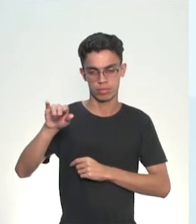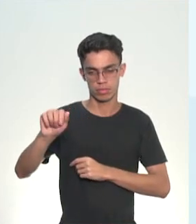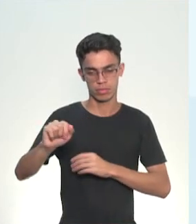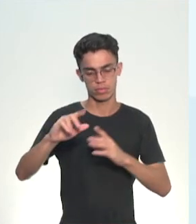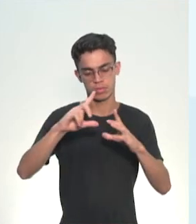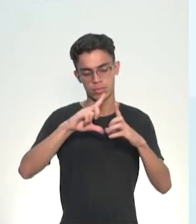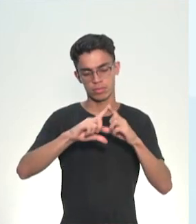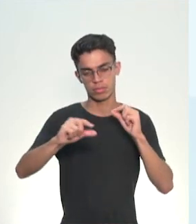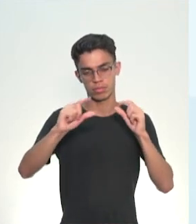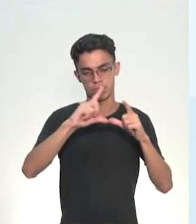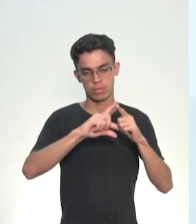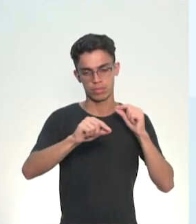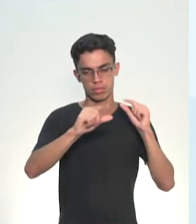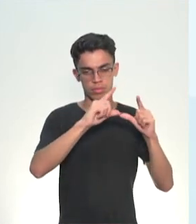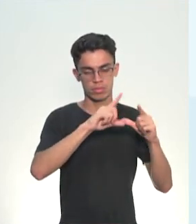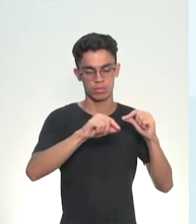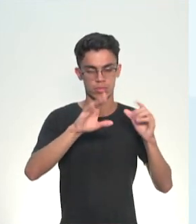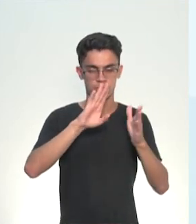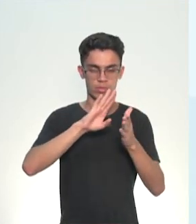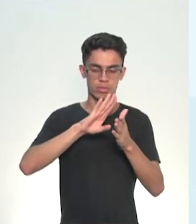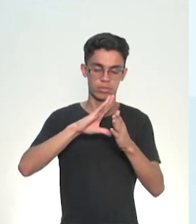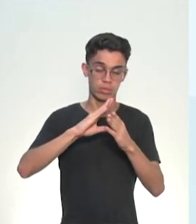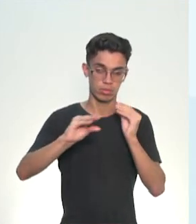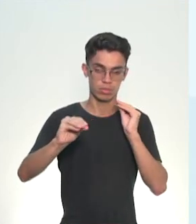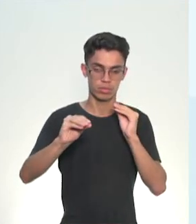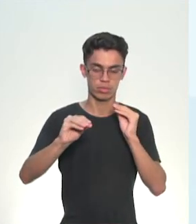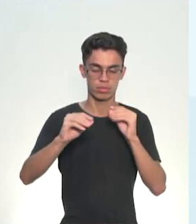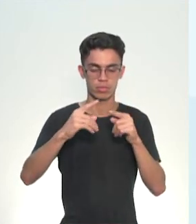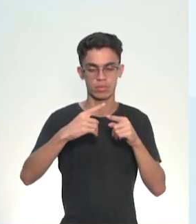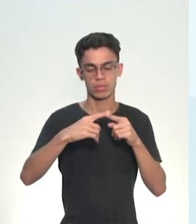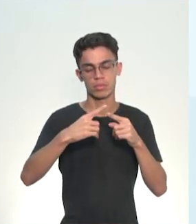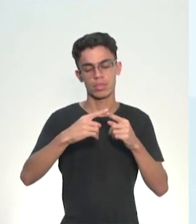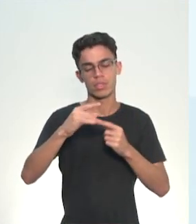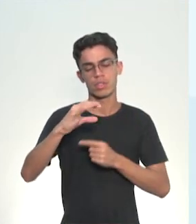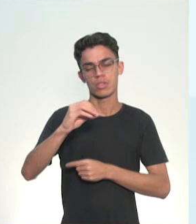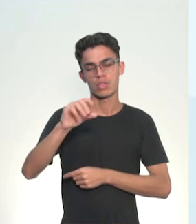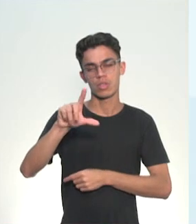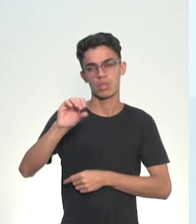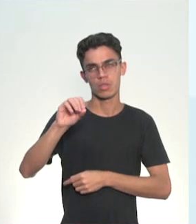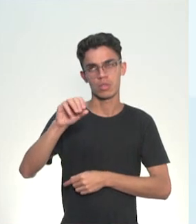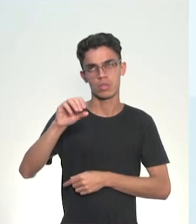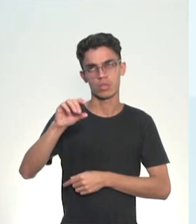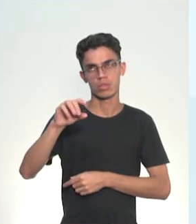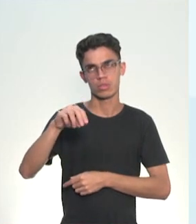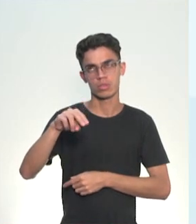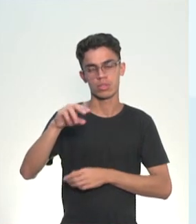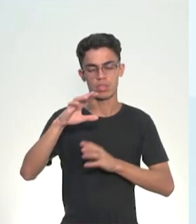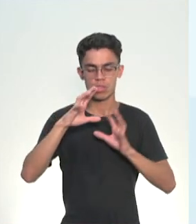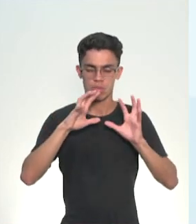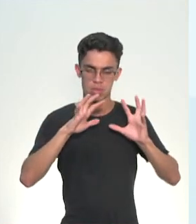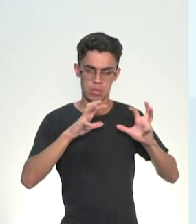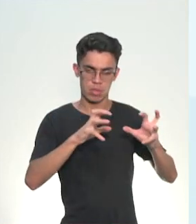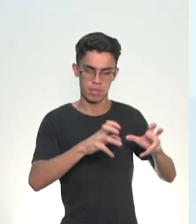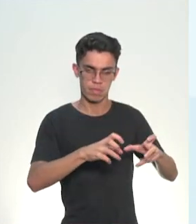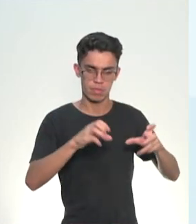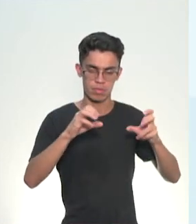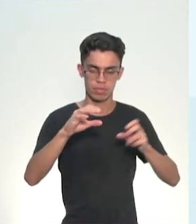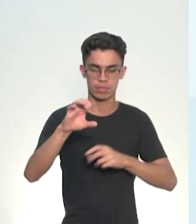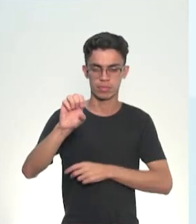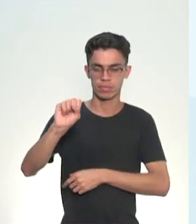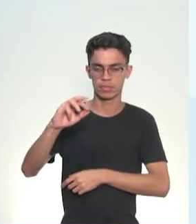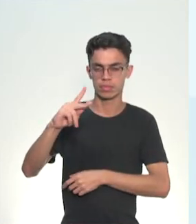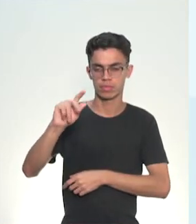em função da ação dos colonizadores espanhóis, né? Foram outras questões envolvendo